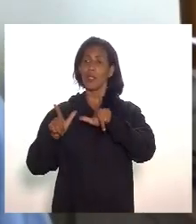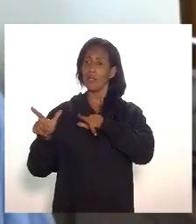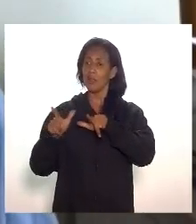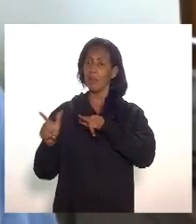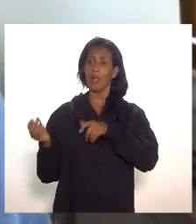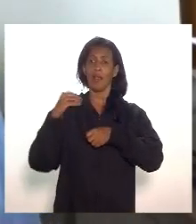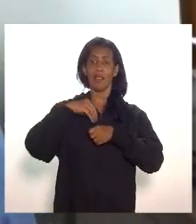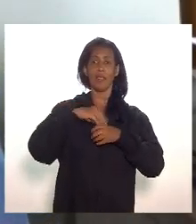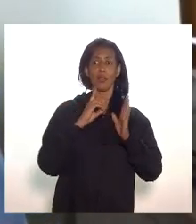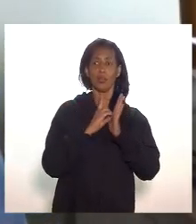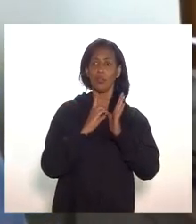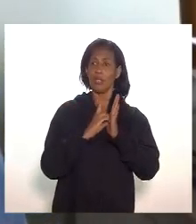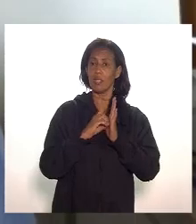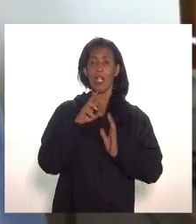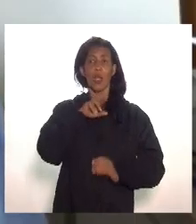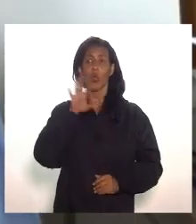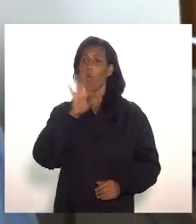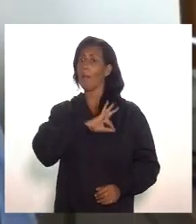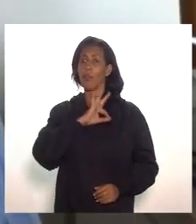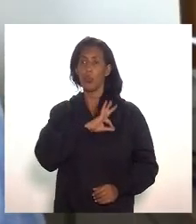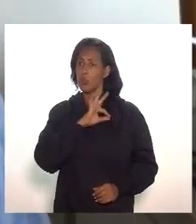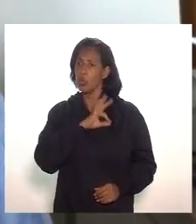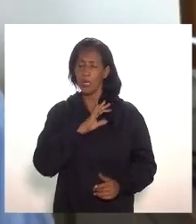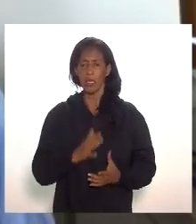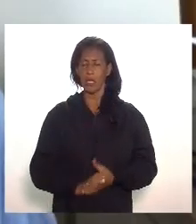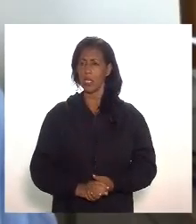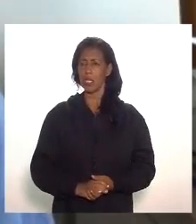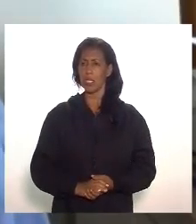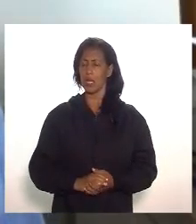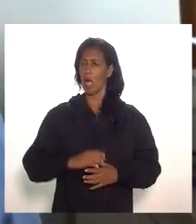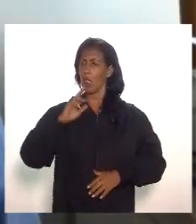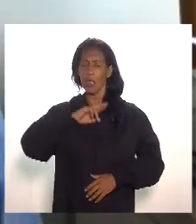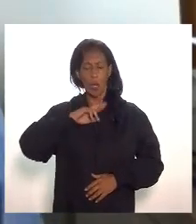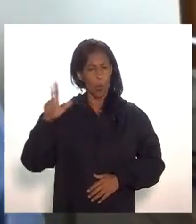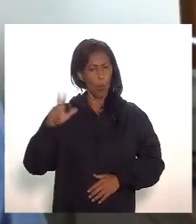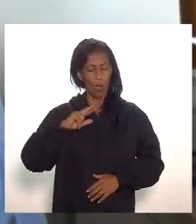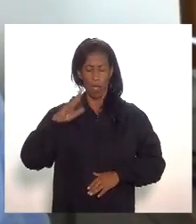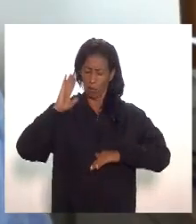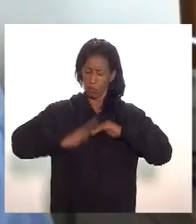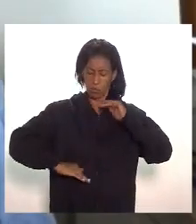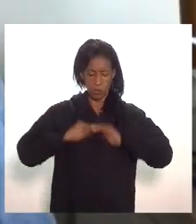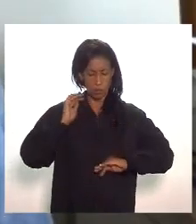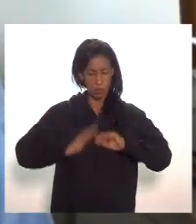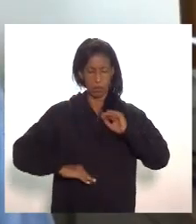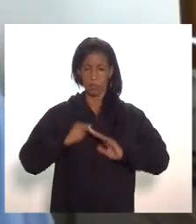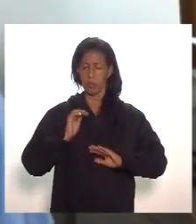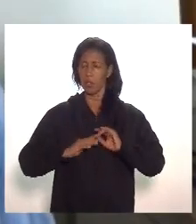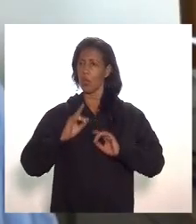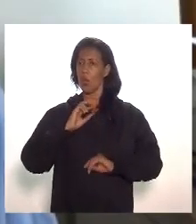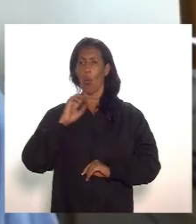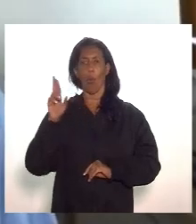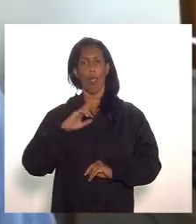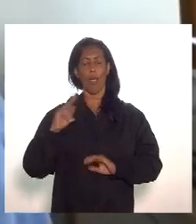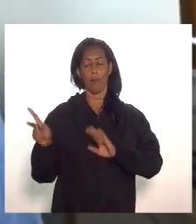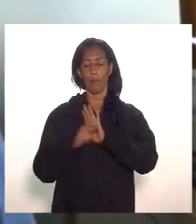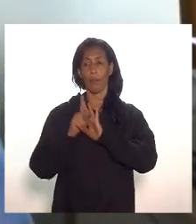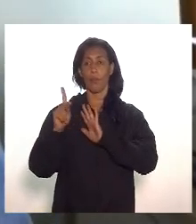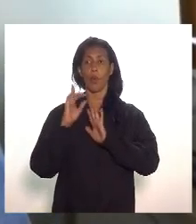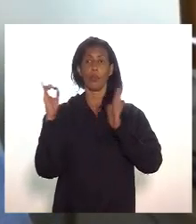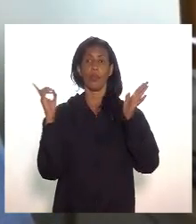era a Polícia Militar. Ela não tem essa competência. Essa competência é do agente de